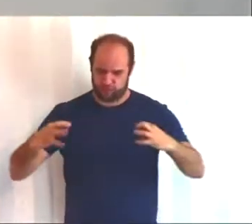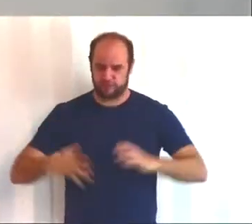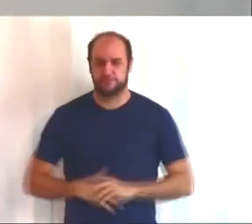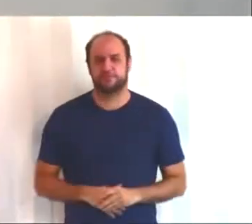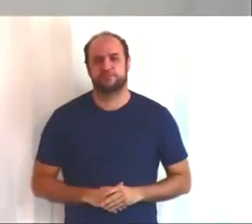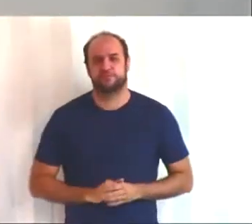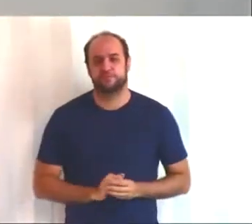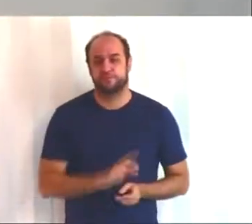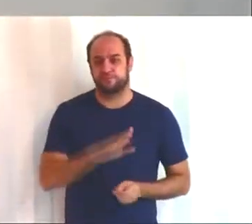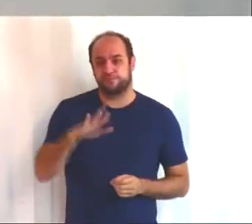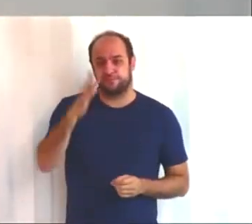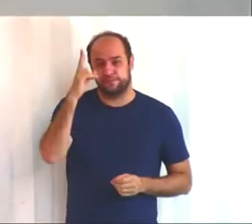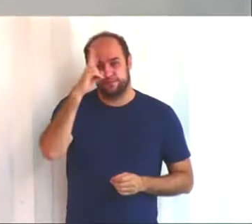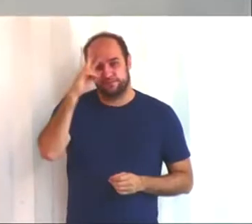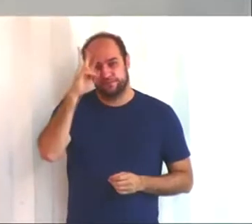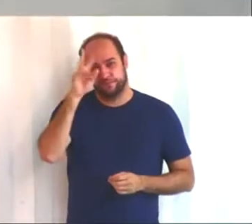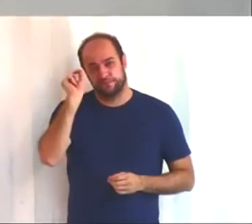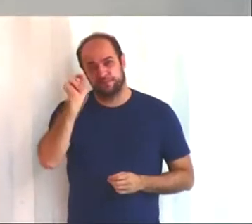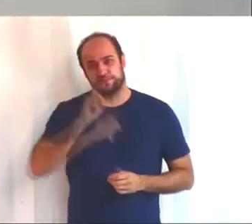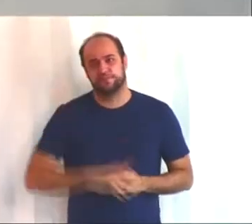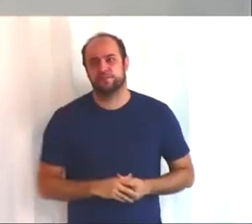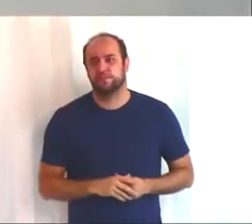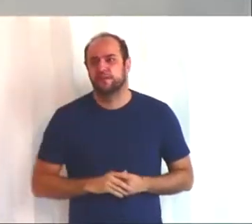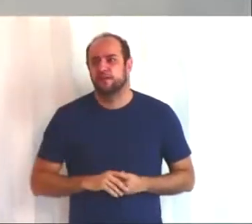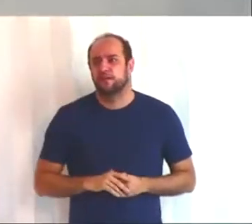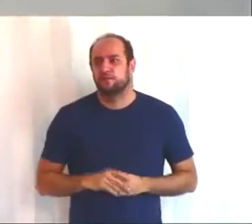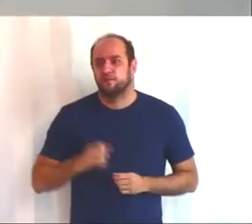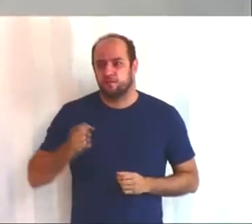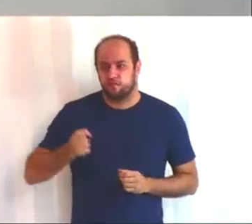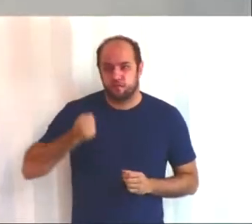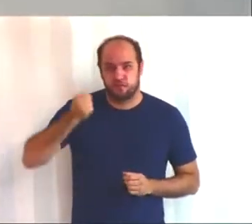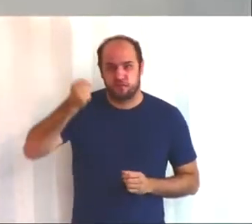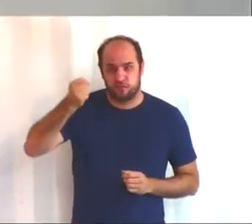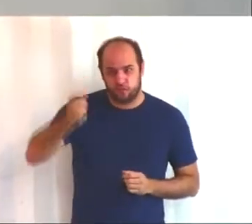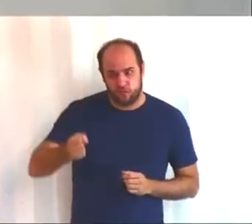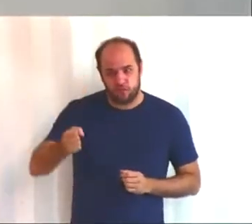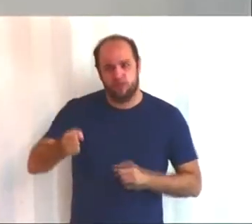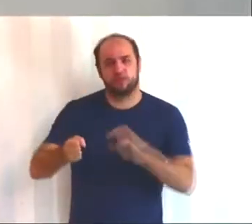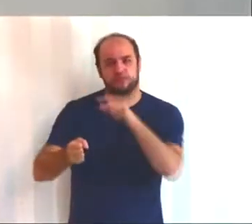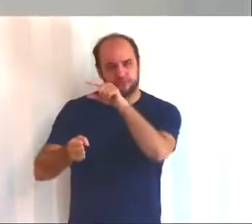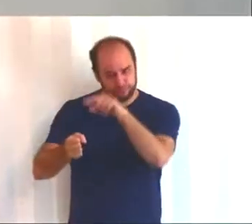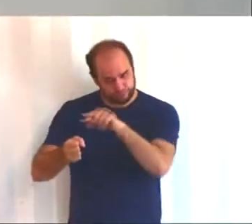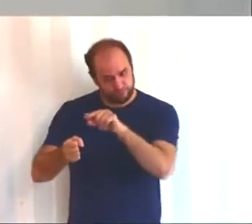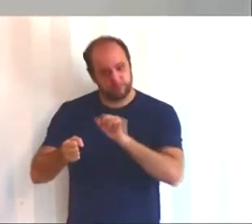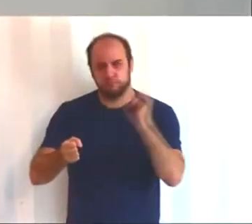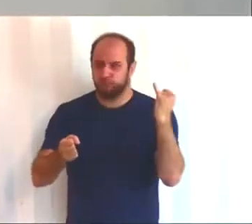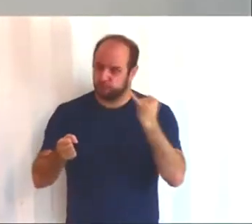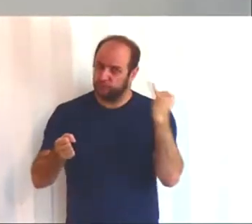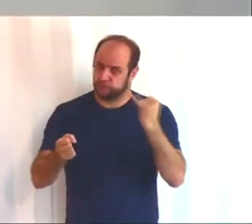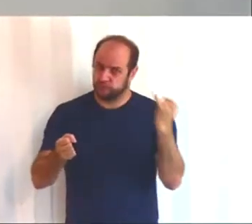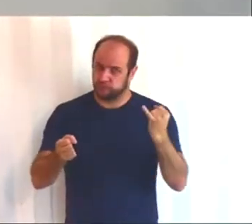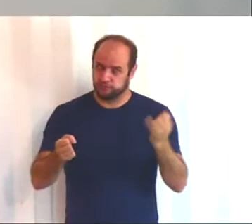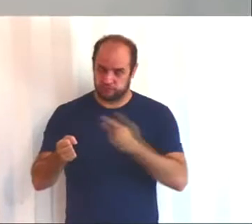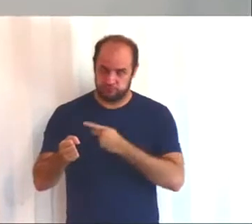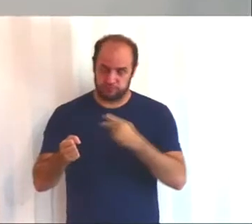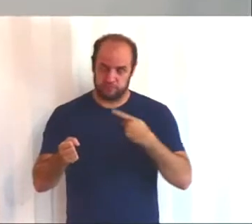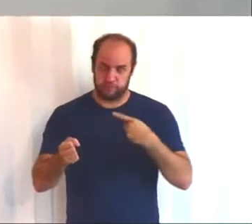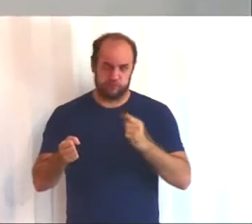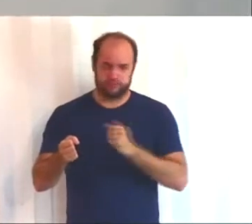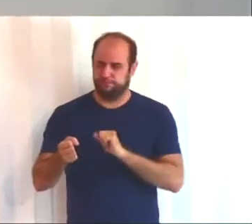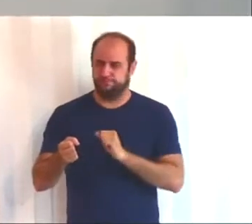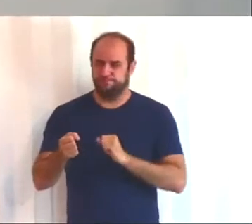coisa, crianças, que o cajado não está ali por acaso na mão do pastor,